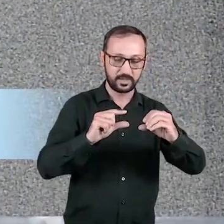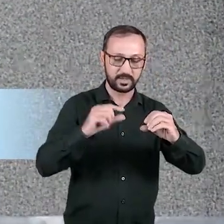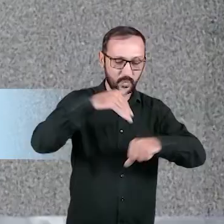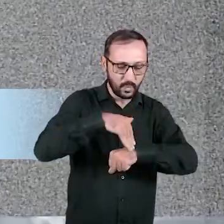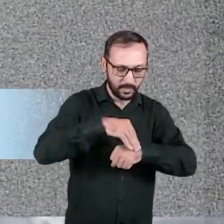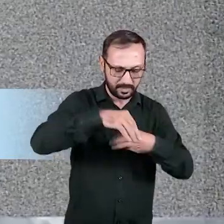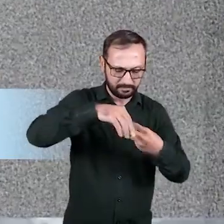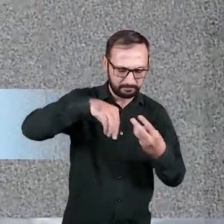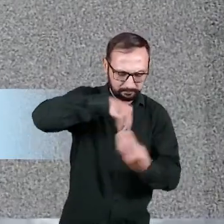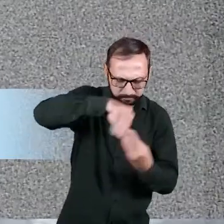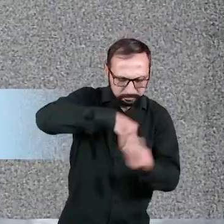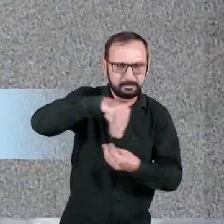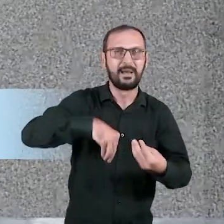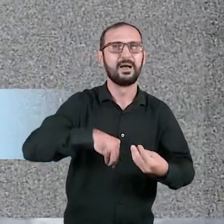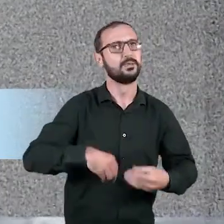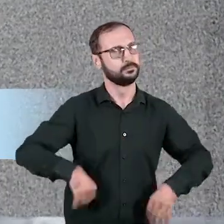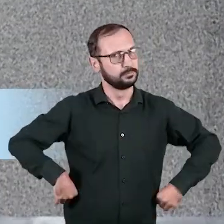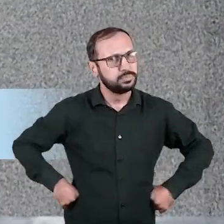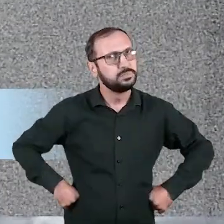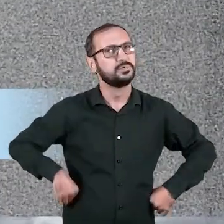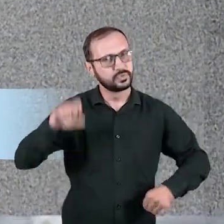só, entendeu? Então